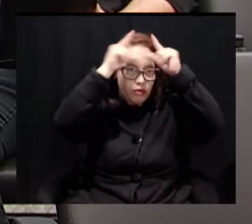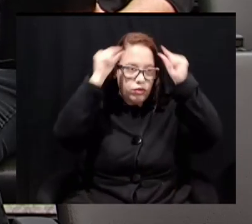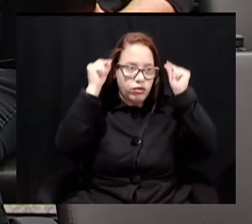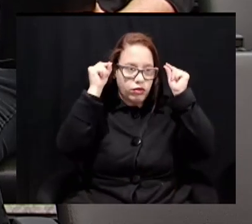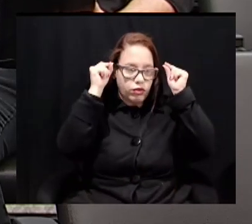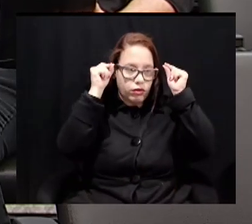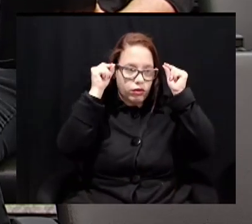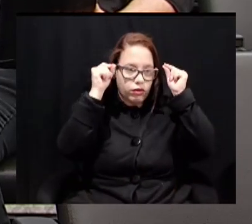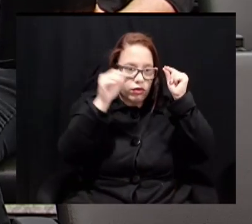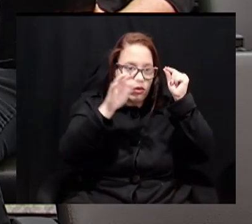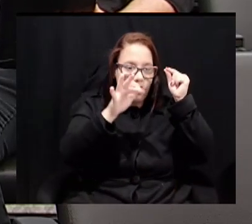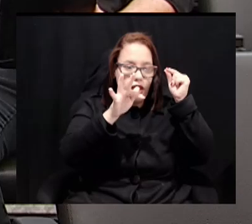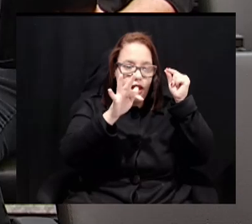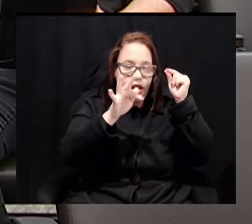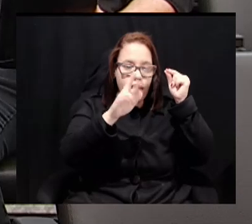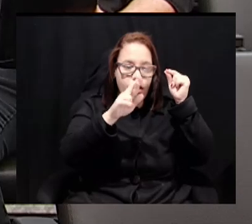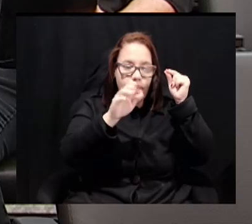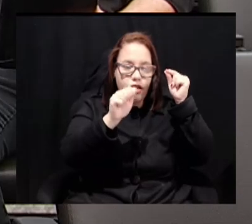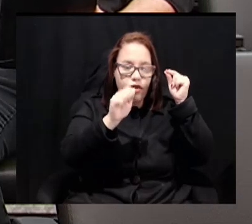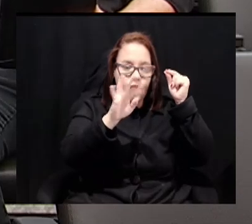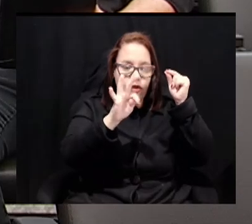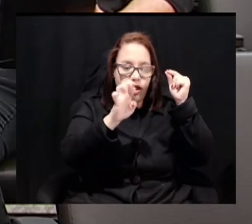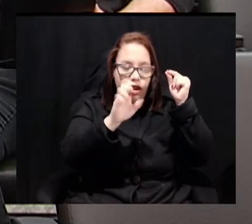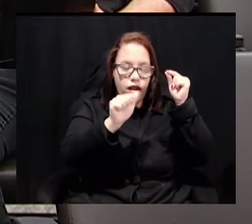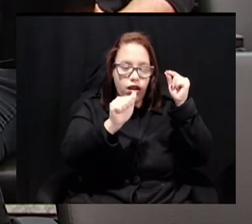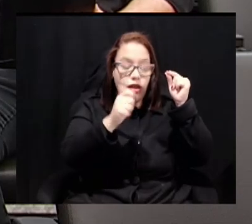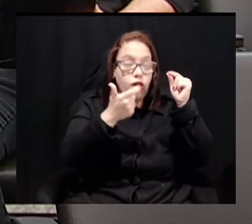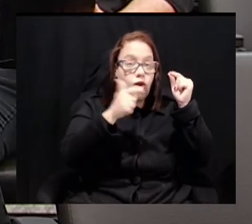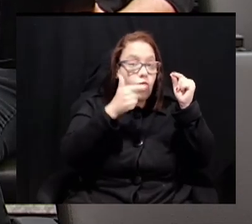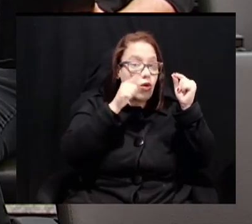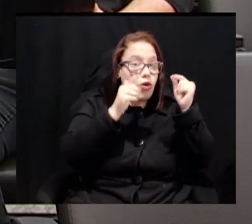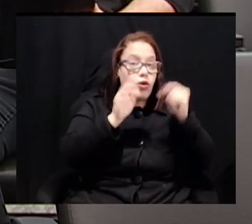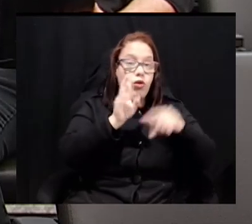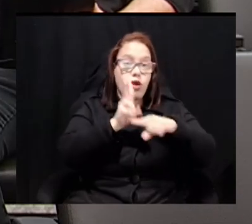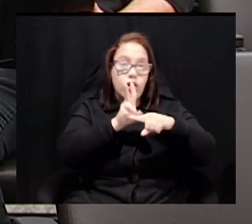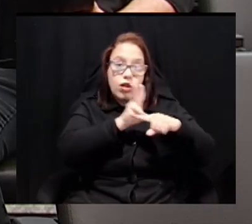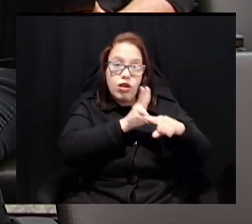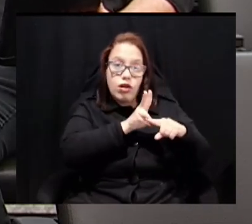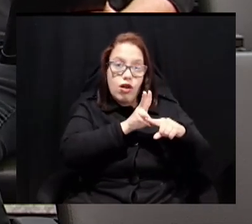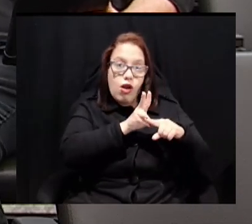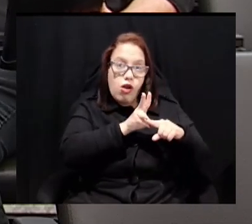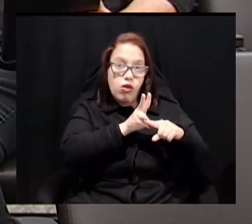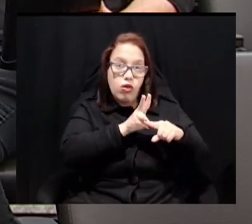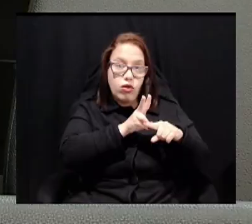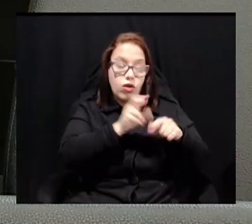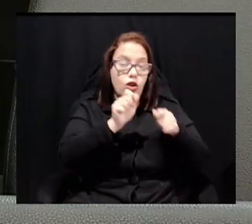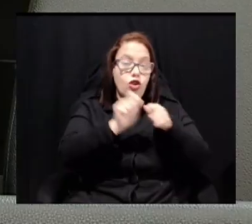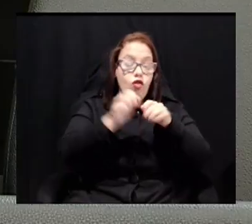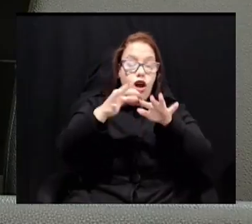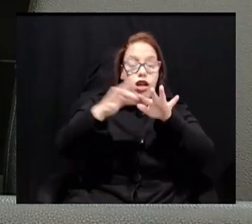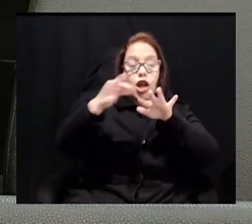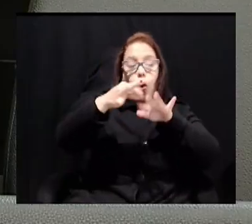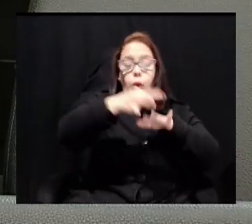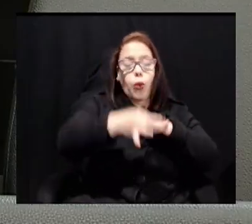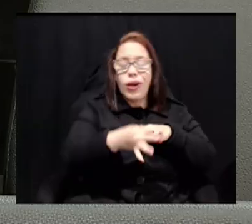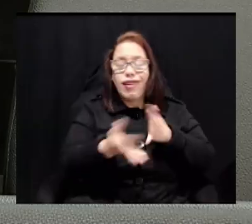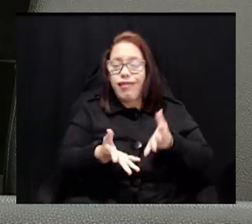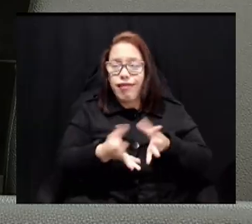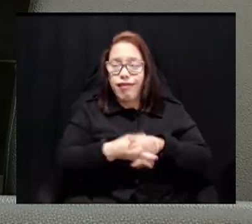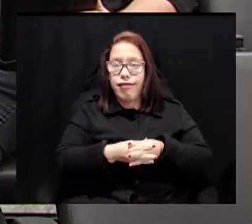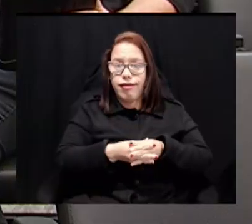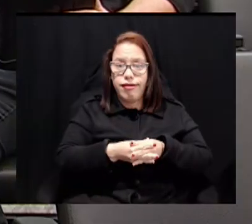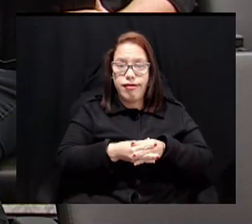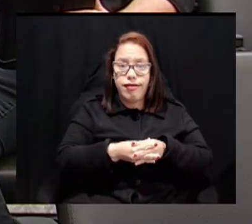Prateia relatando que muitas mães às vezes não conseguem se cuidar de simples atos de fazer unha, porque seu autocuidado. É o